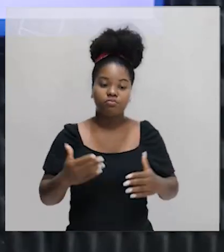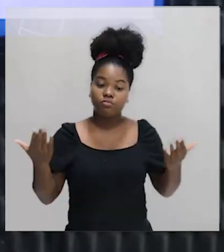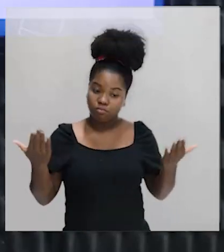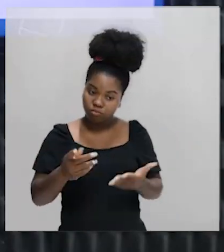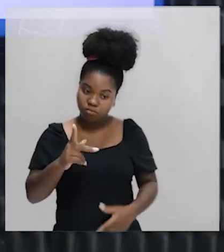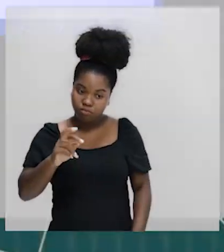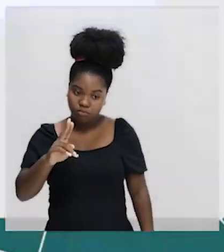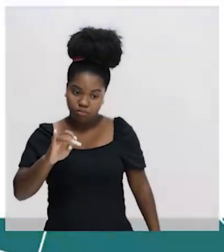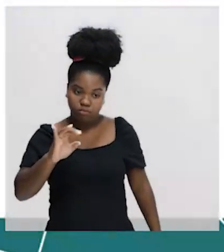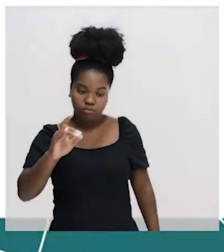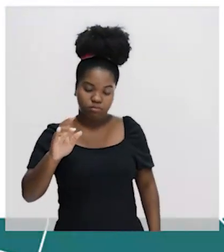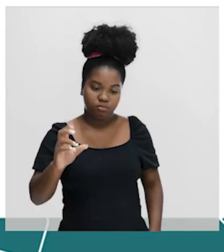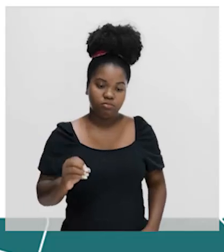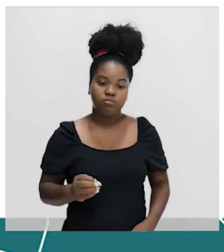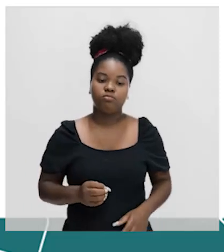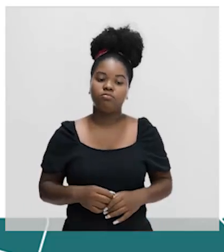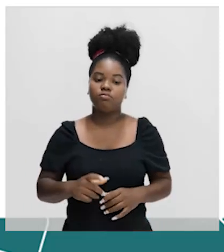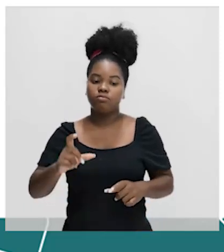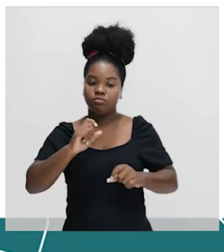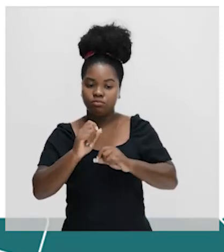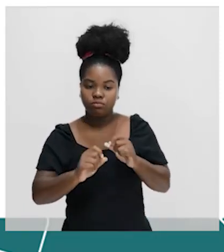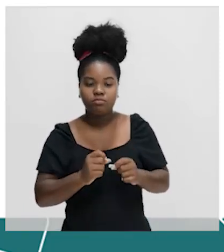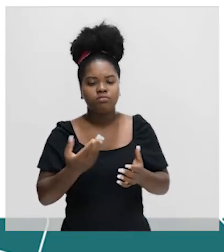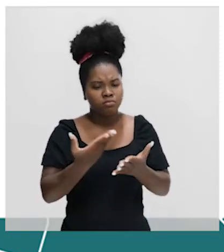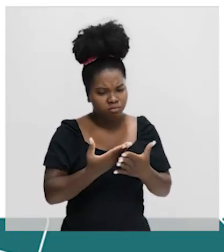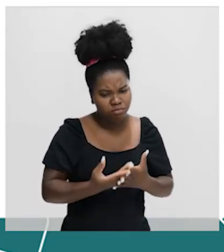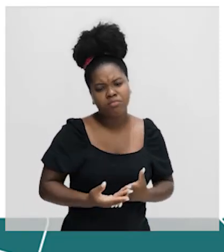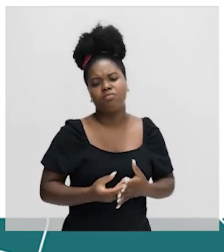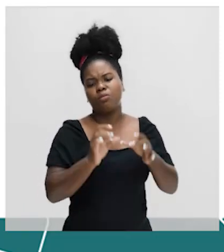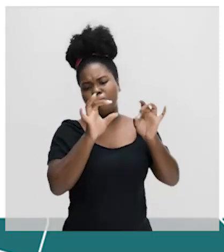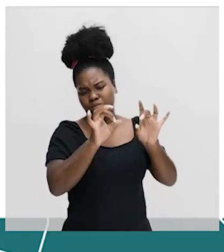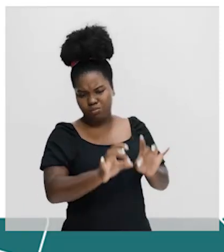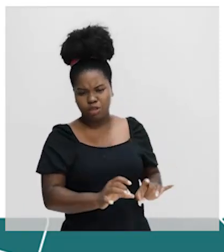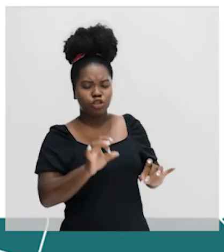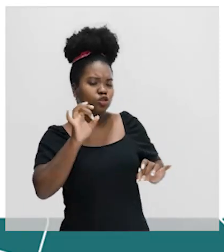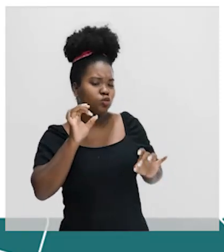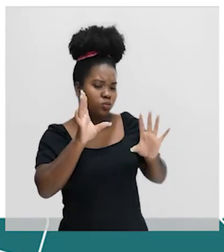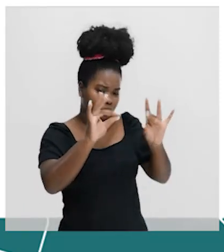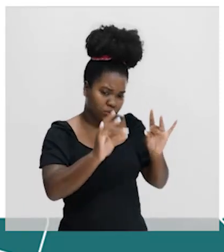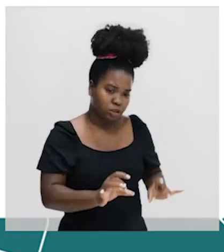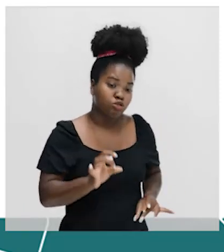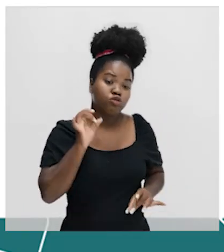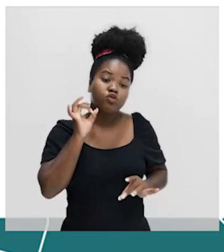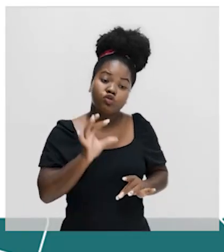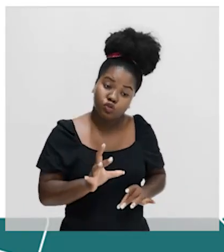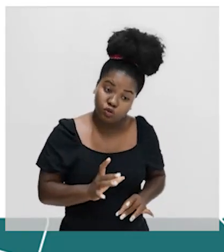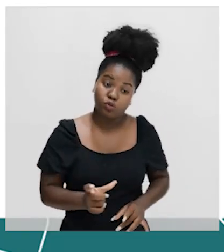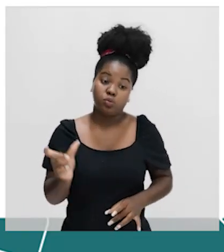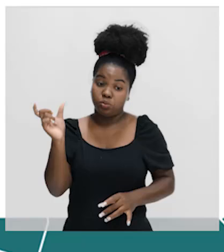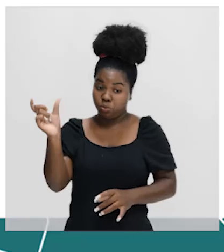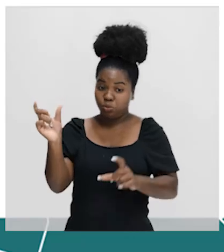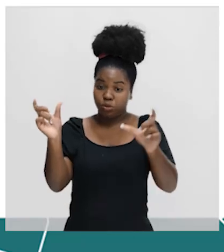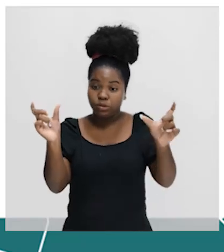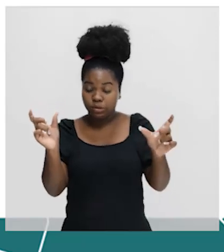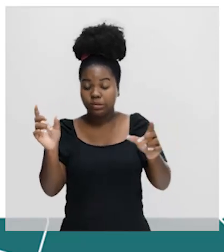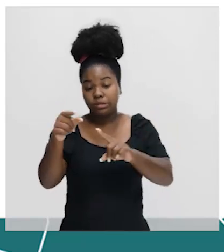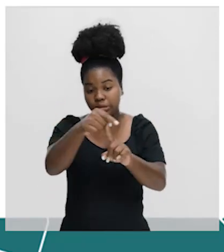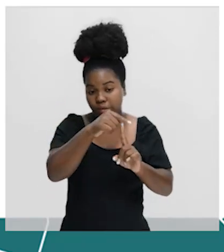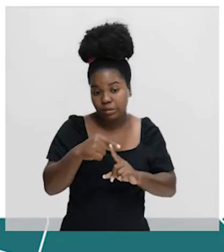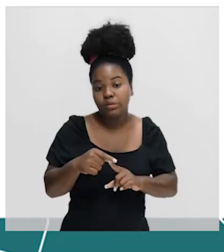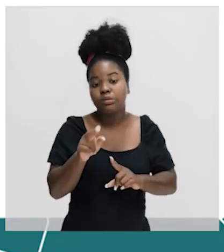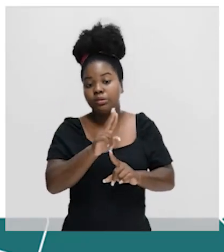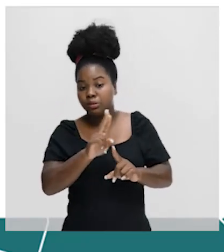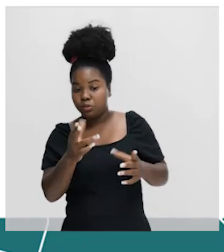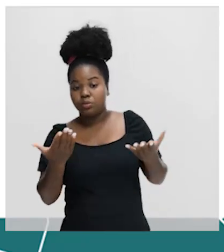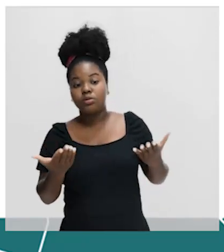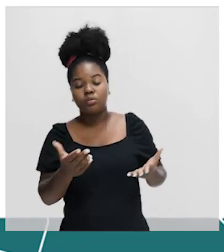Agora, o particípio. Nós vamos ter, inclusive, uma aula bem específica apenas para nós falarmos também sobre essas formas nominais, né?